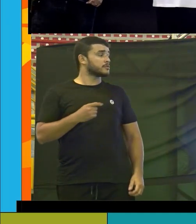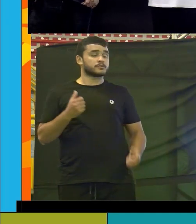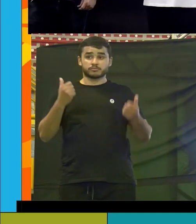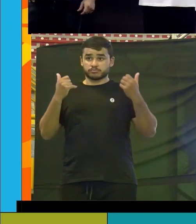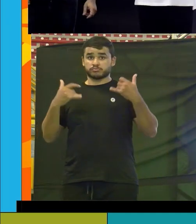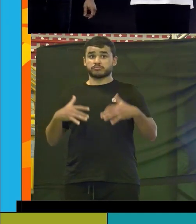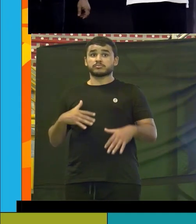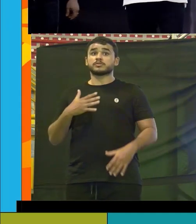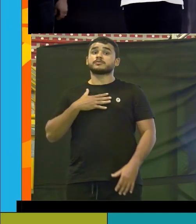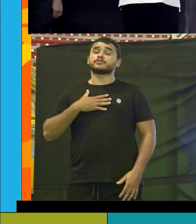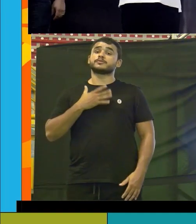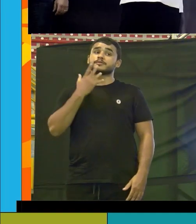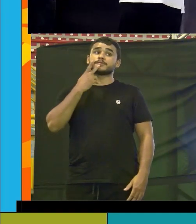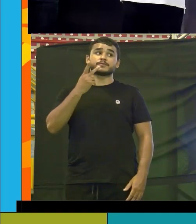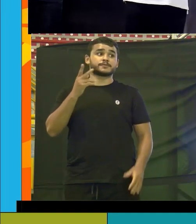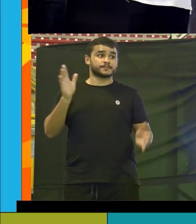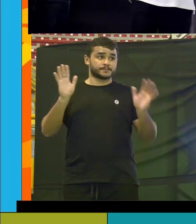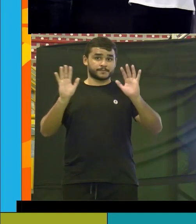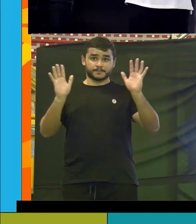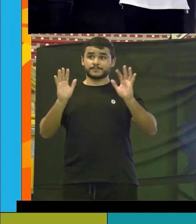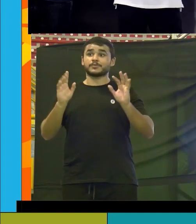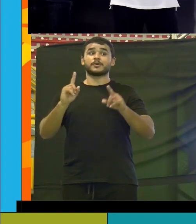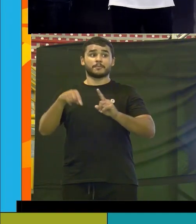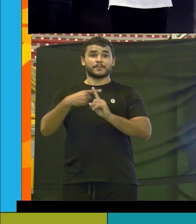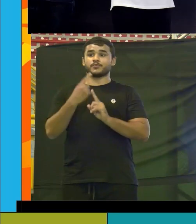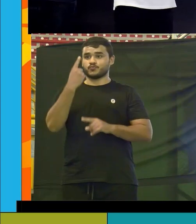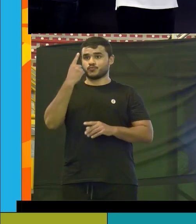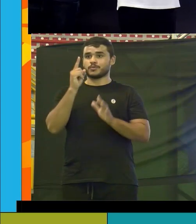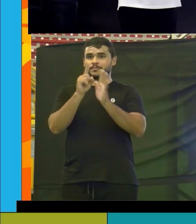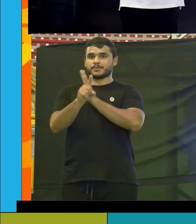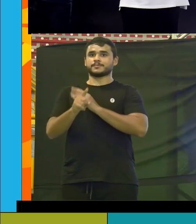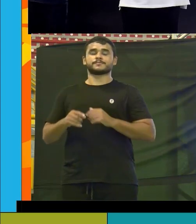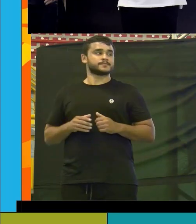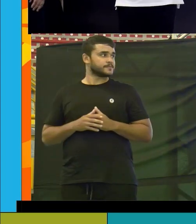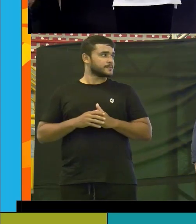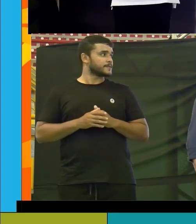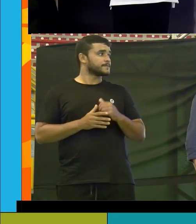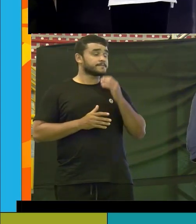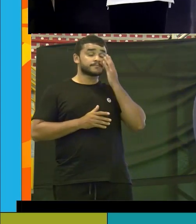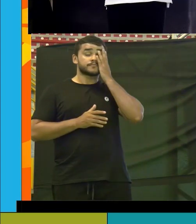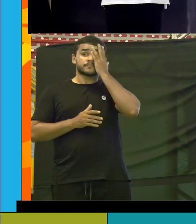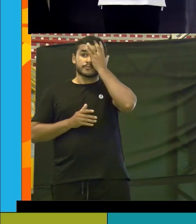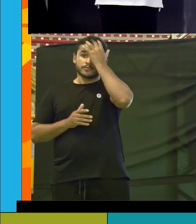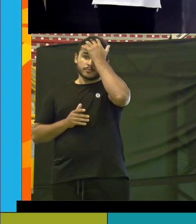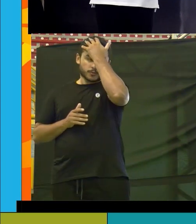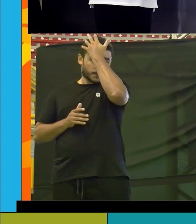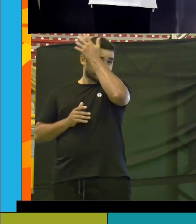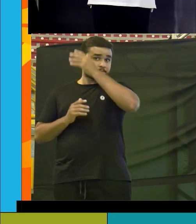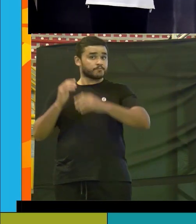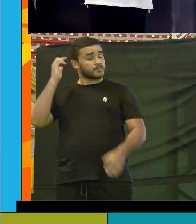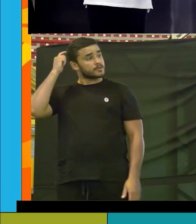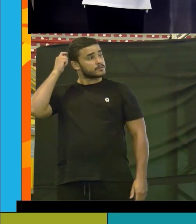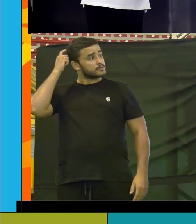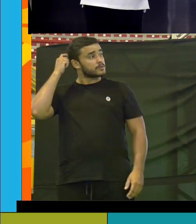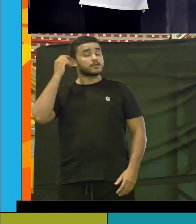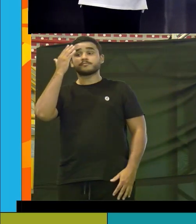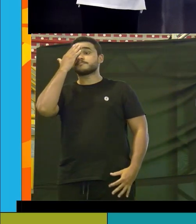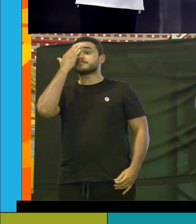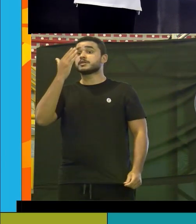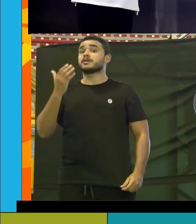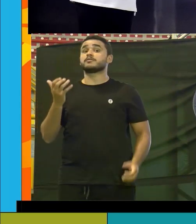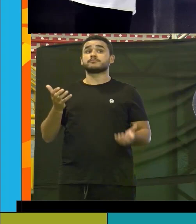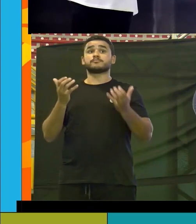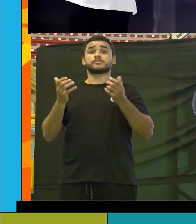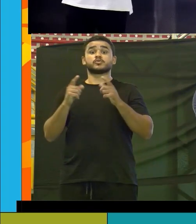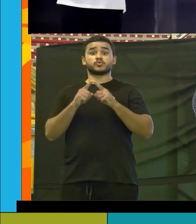despedir. O chefe autorizou mais uma. Autorizou mais uma. Obrigado, Fábio. Pessoal, mais uma vez eu quero muito agradecer